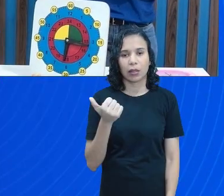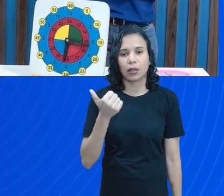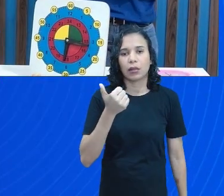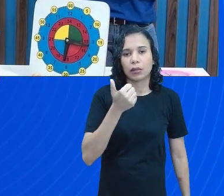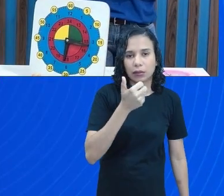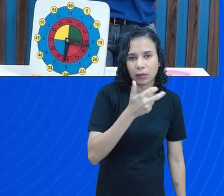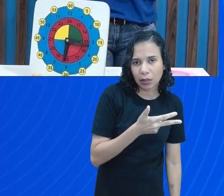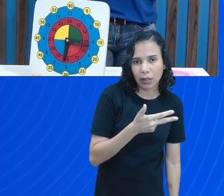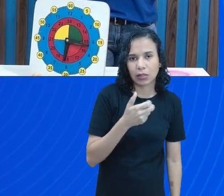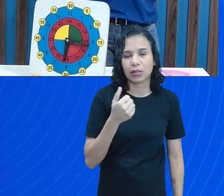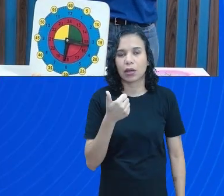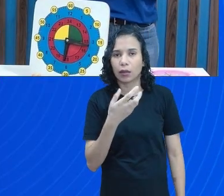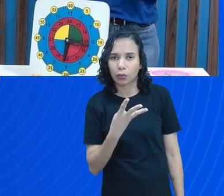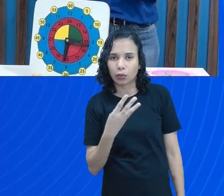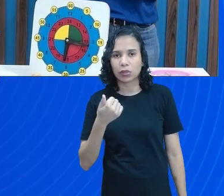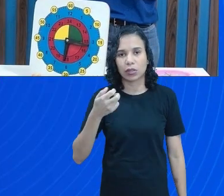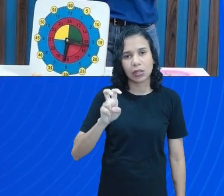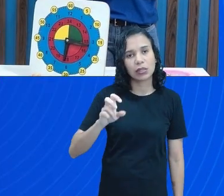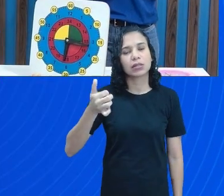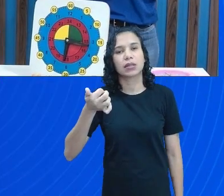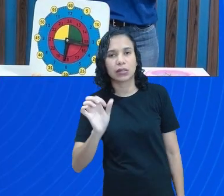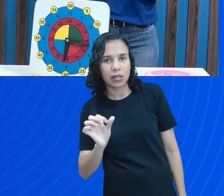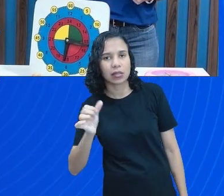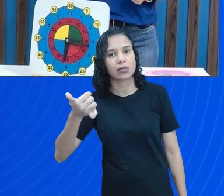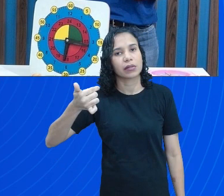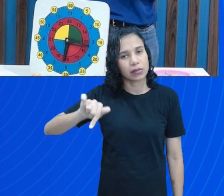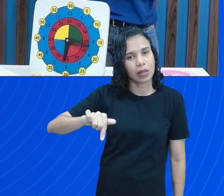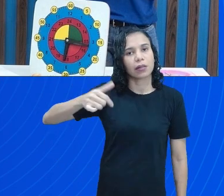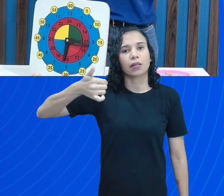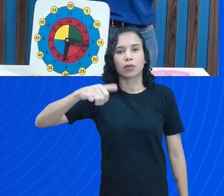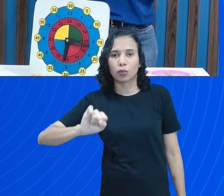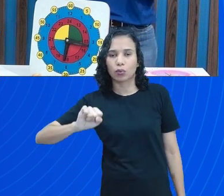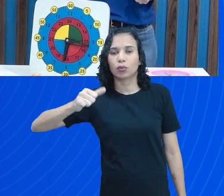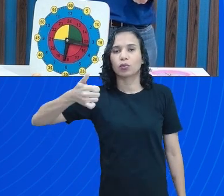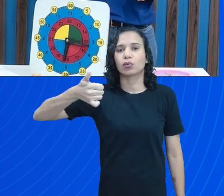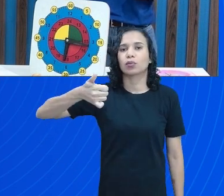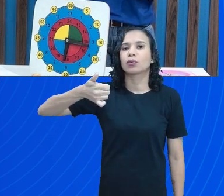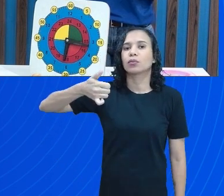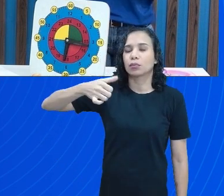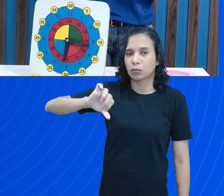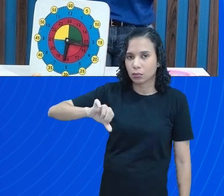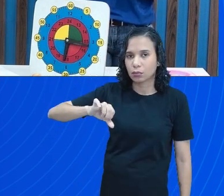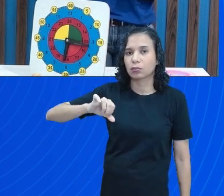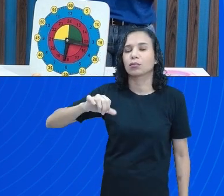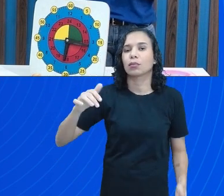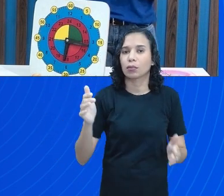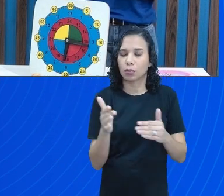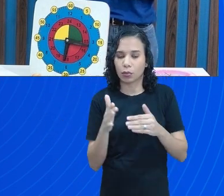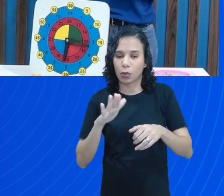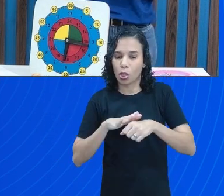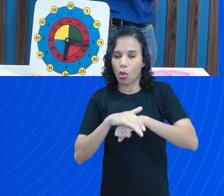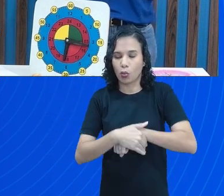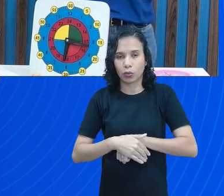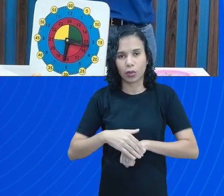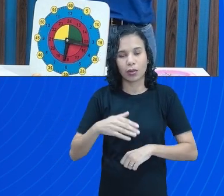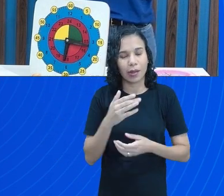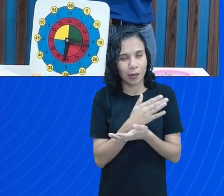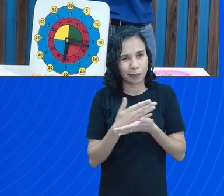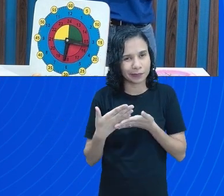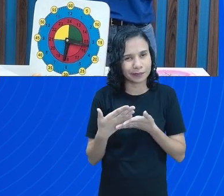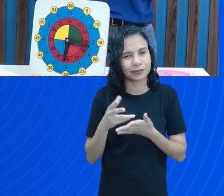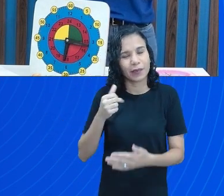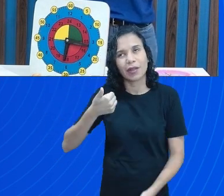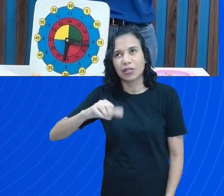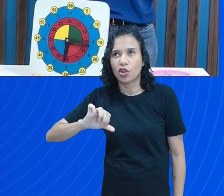vai marcar 13, 14, 15, 16, 17, 18, né? Chegou à noite e